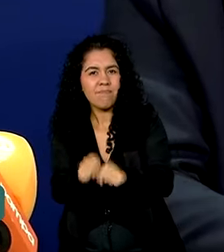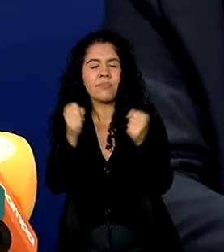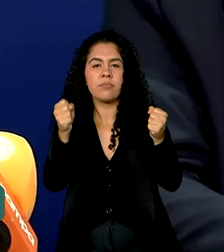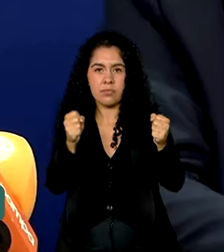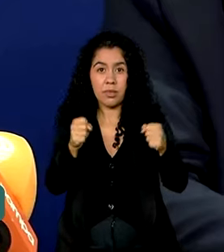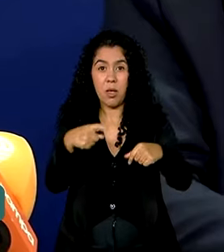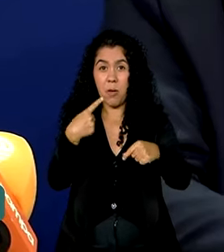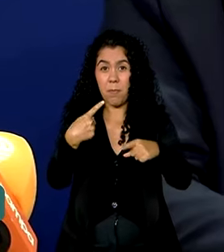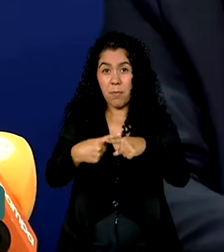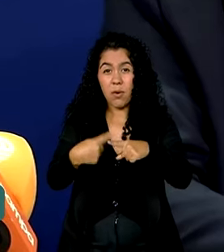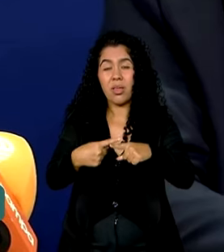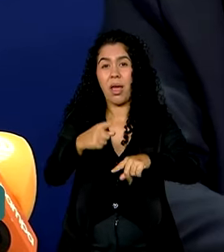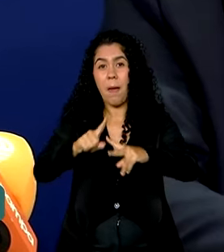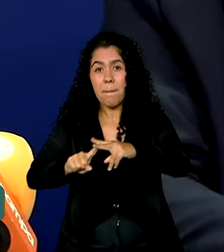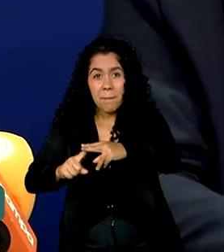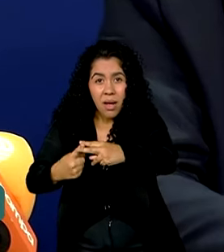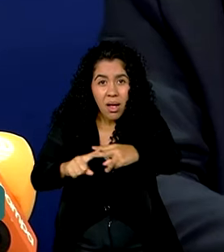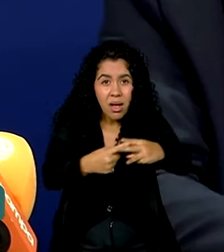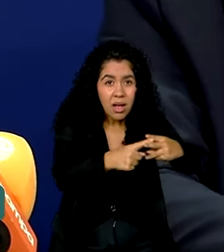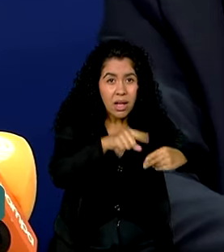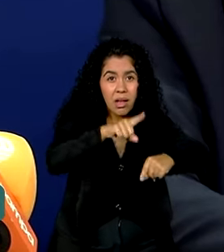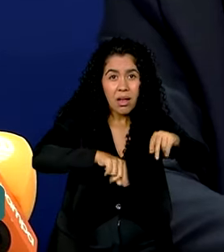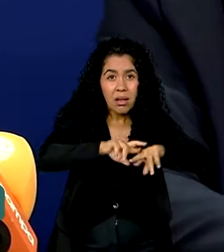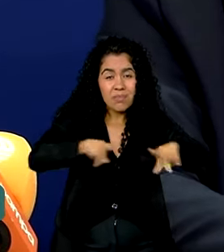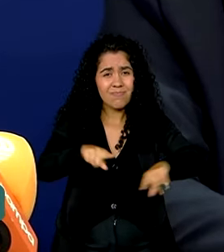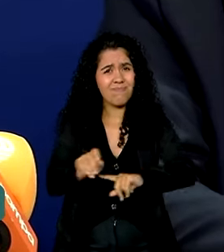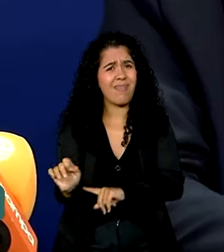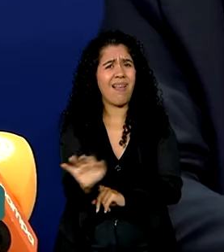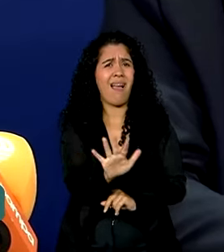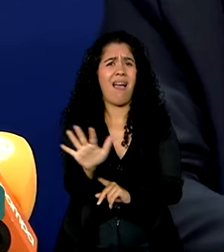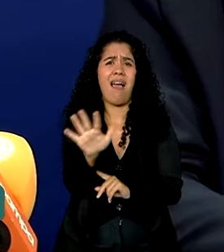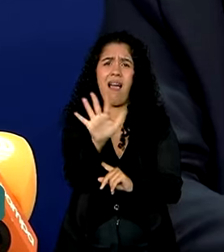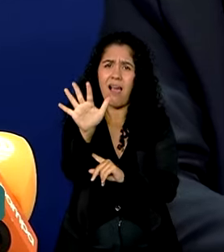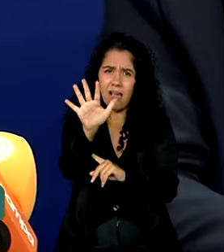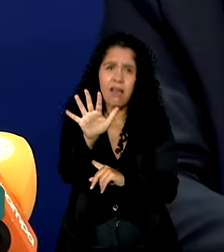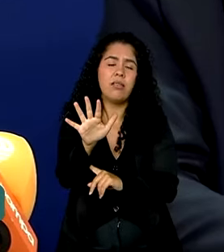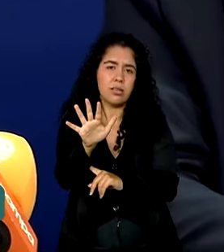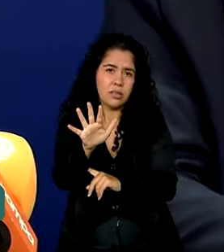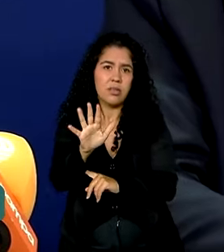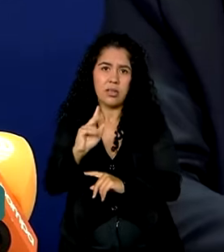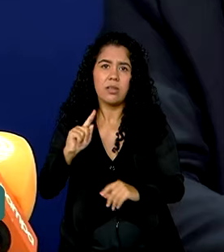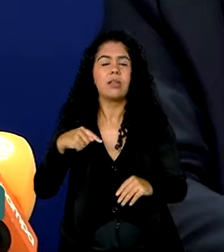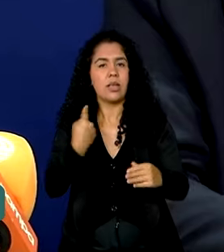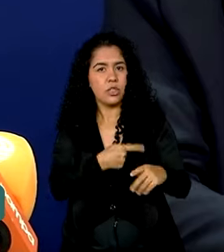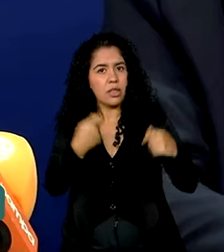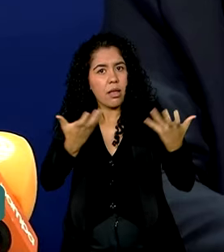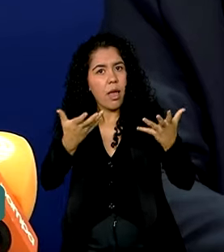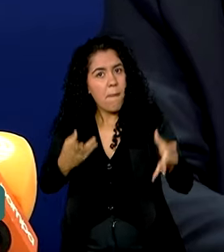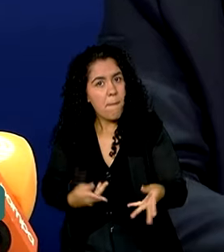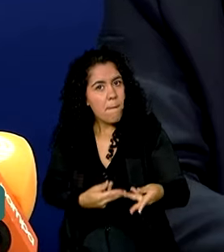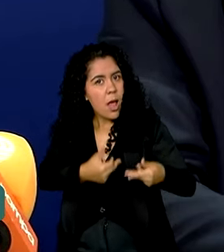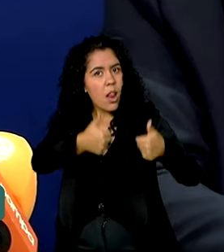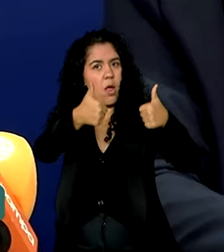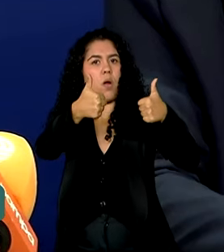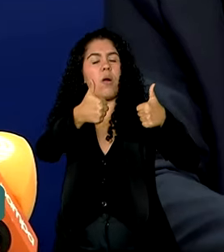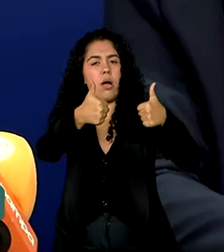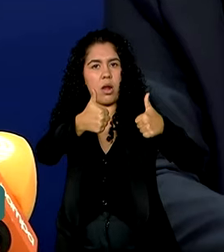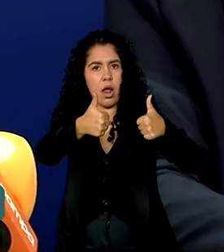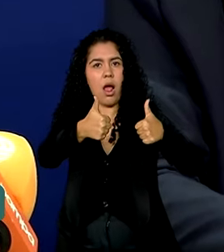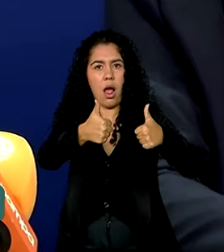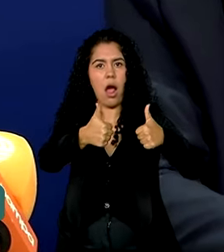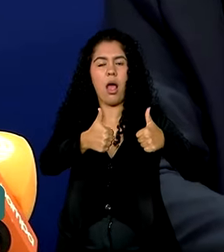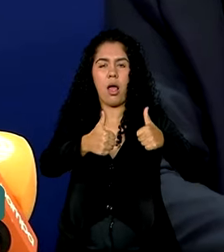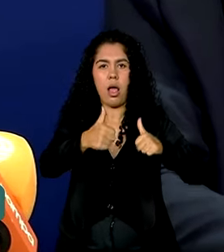a manutenção desses equipamentos ela é muito cara e nós estamos também sofisticando